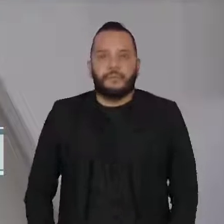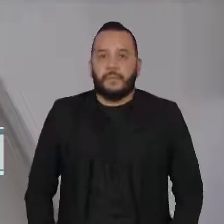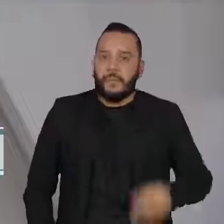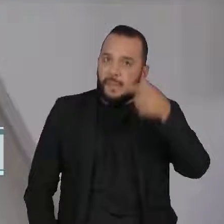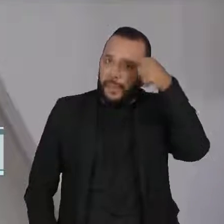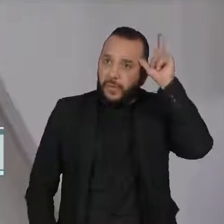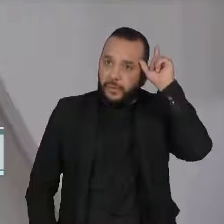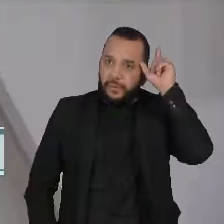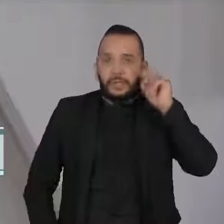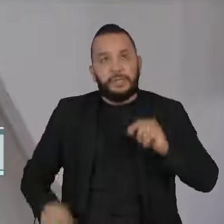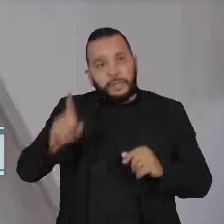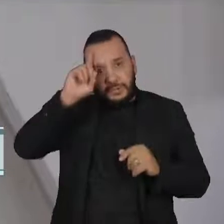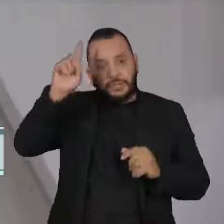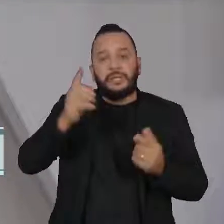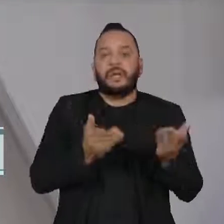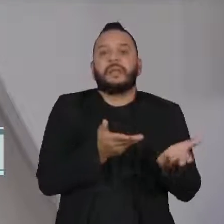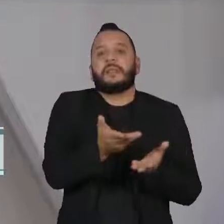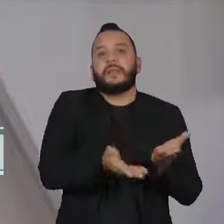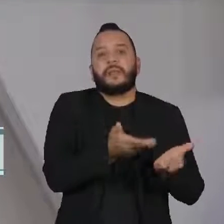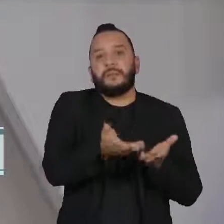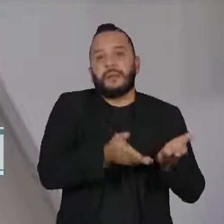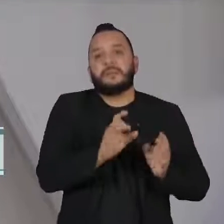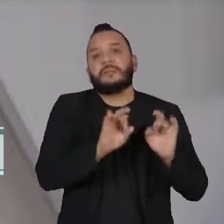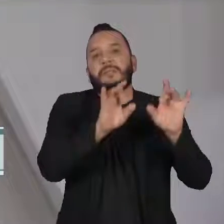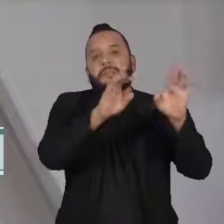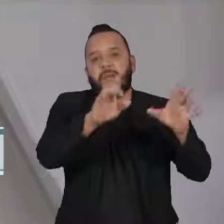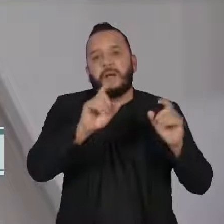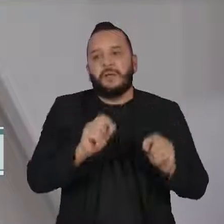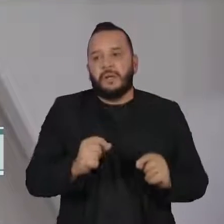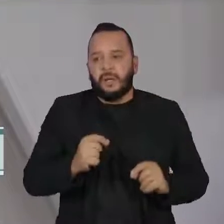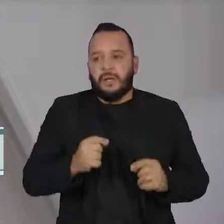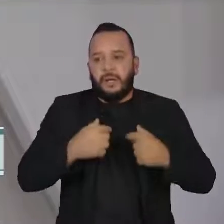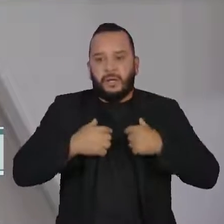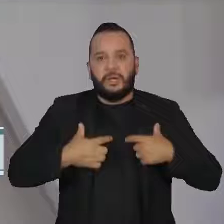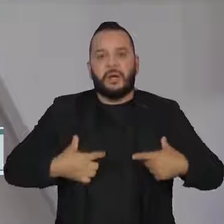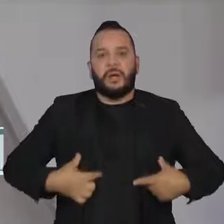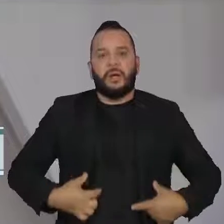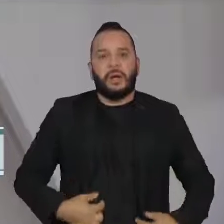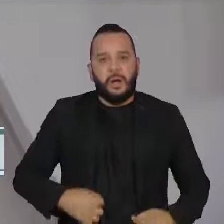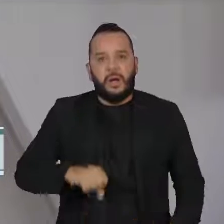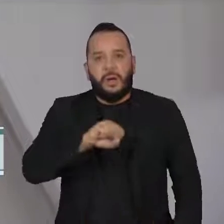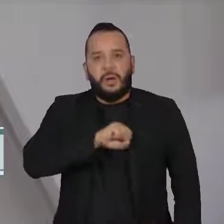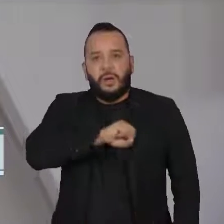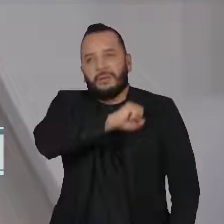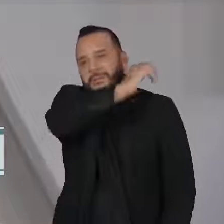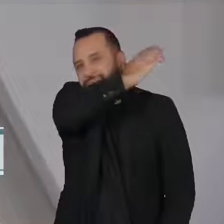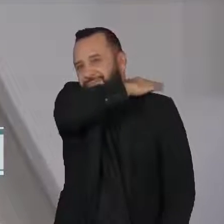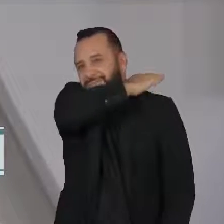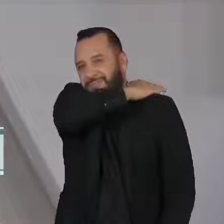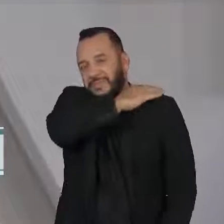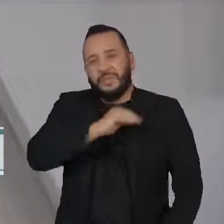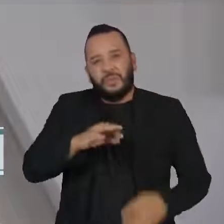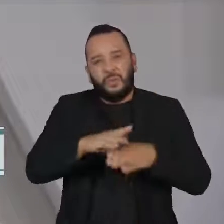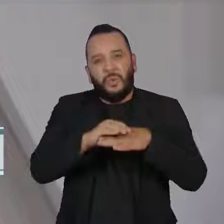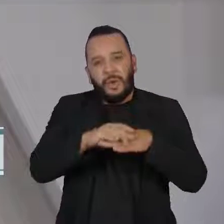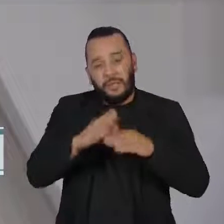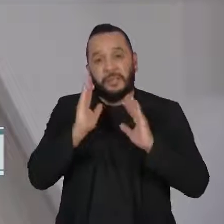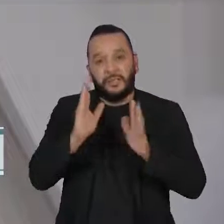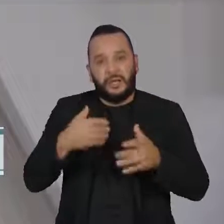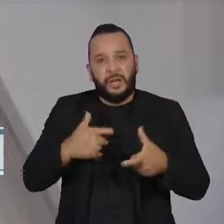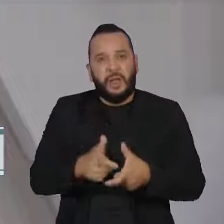Ontem foi o dia de combate à tuberculose, uma doença que em São Paulo aumentou cerca de 10% entre